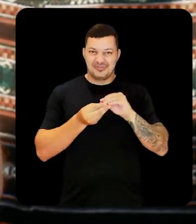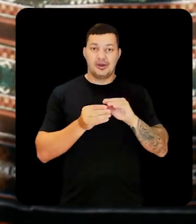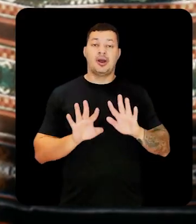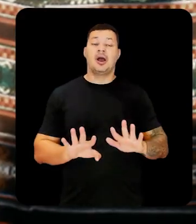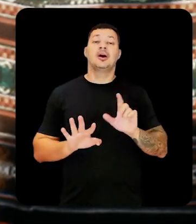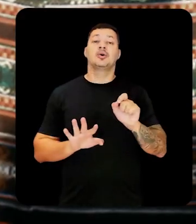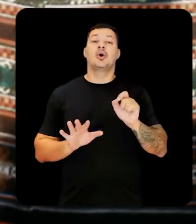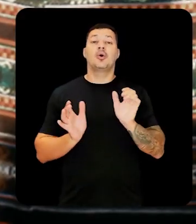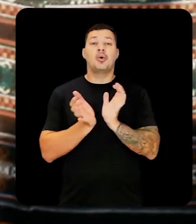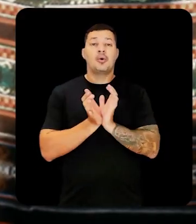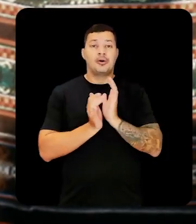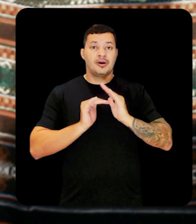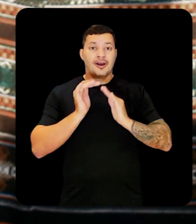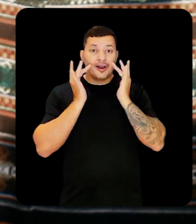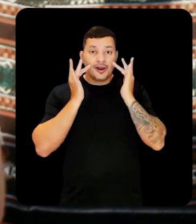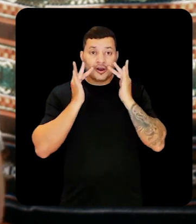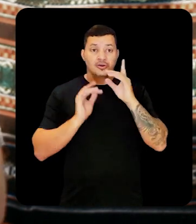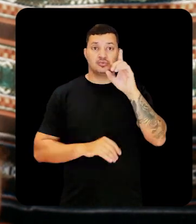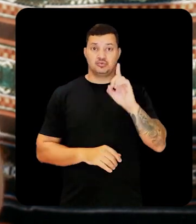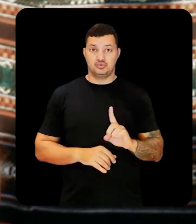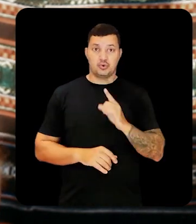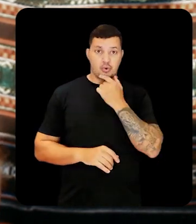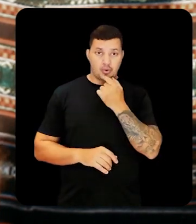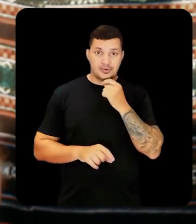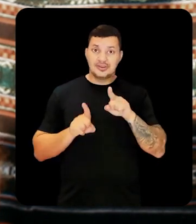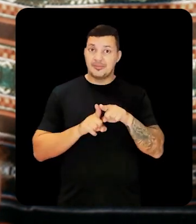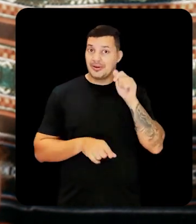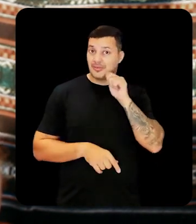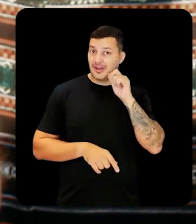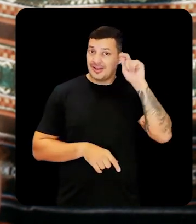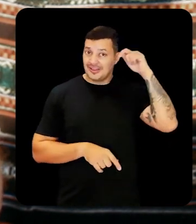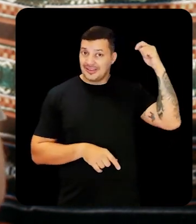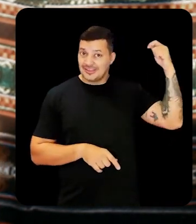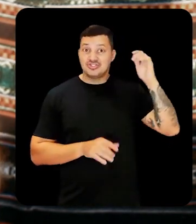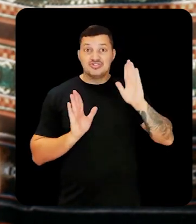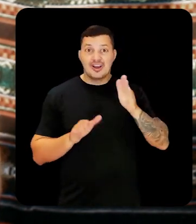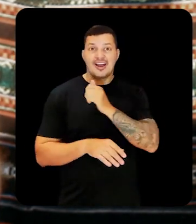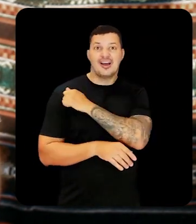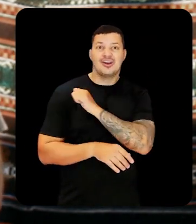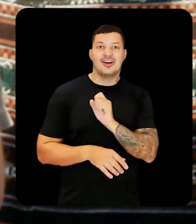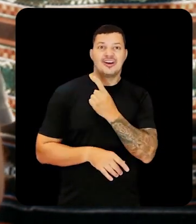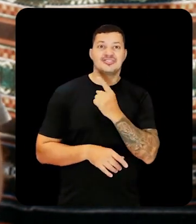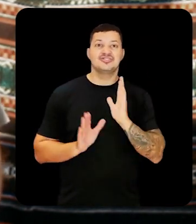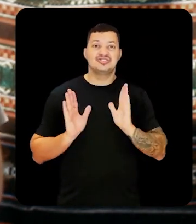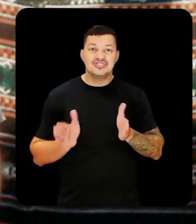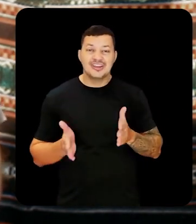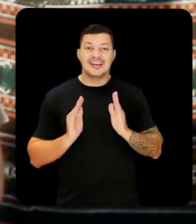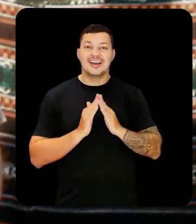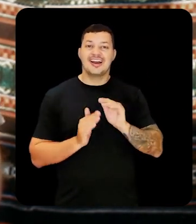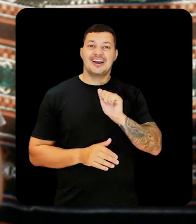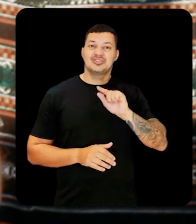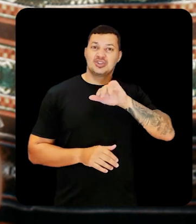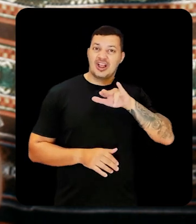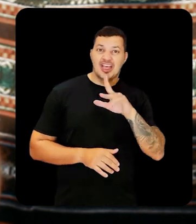a uma companhia de teatro que hoje existe aqui e que é dirigida por uma atriz maravilhosa, que é a Ana Fernanda, que foi aluna, que foi atriz da Casa dos